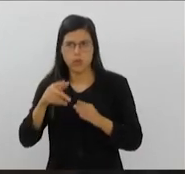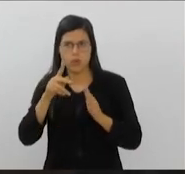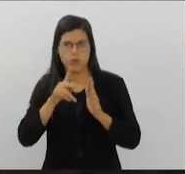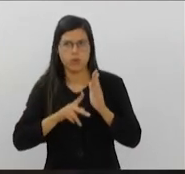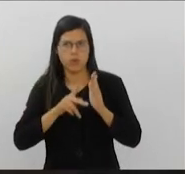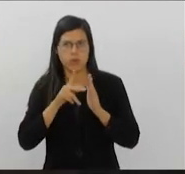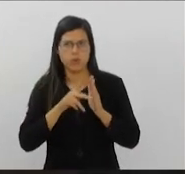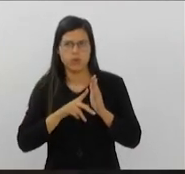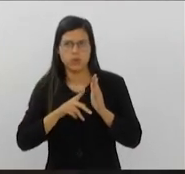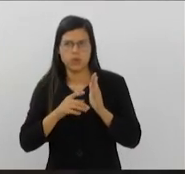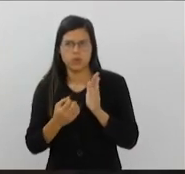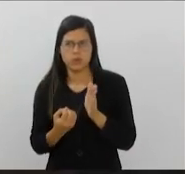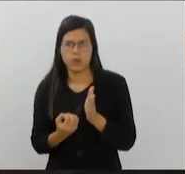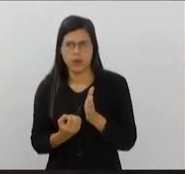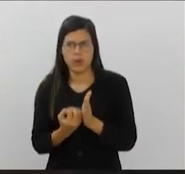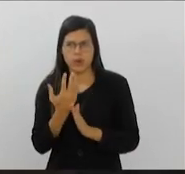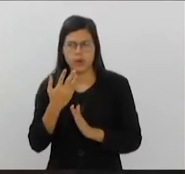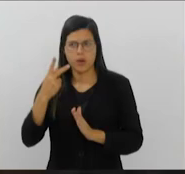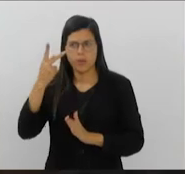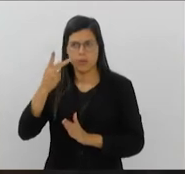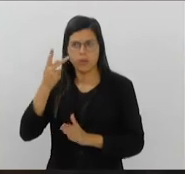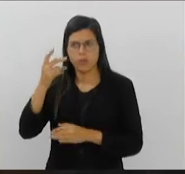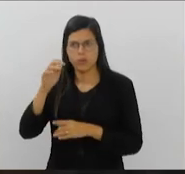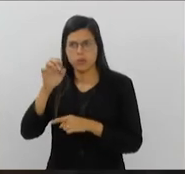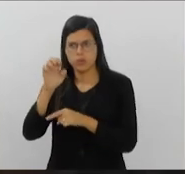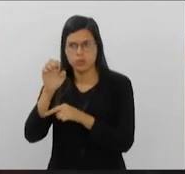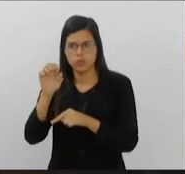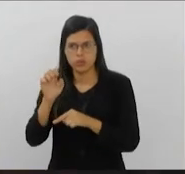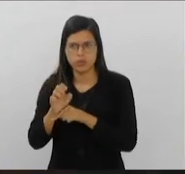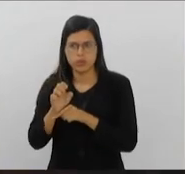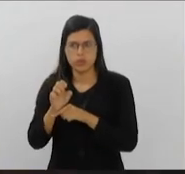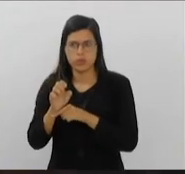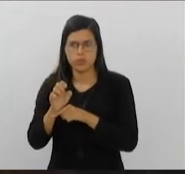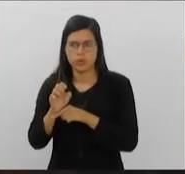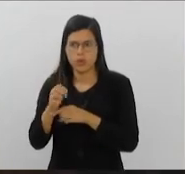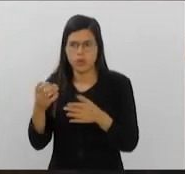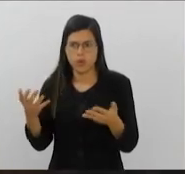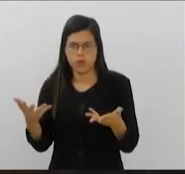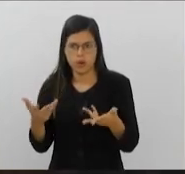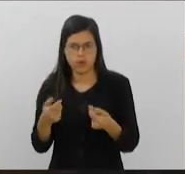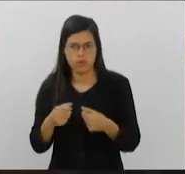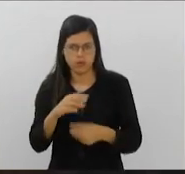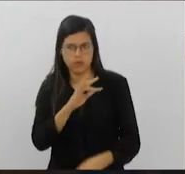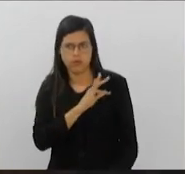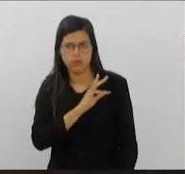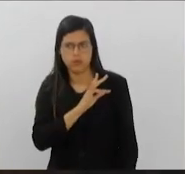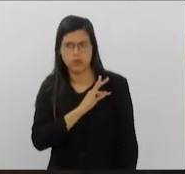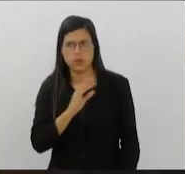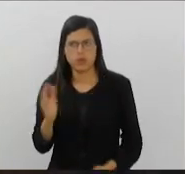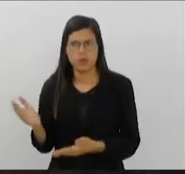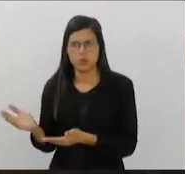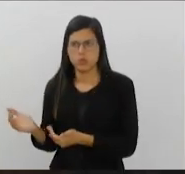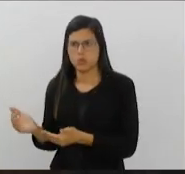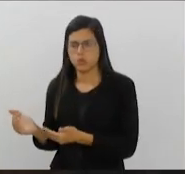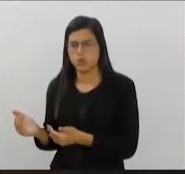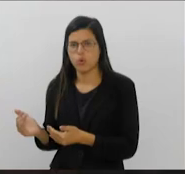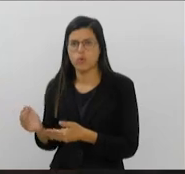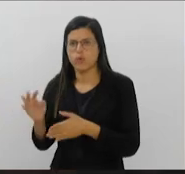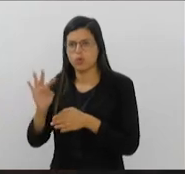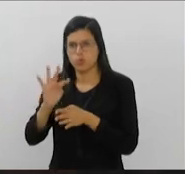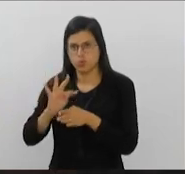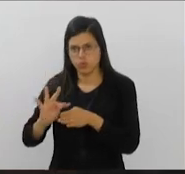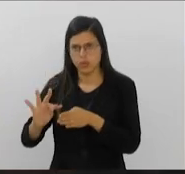projeto que cria a política estadual de qualificação técnica para os jovens tutelados que